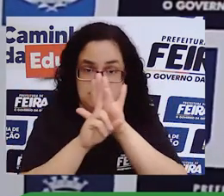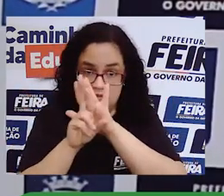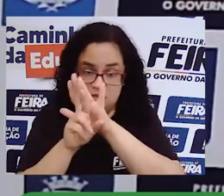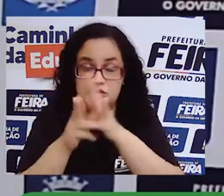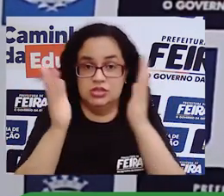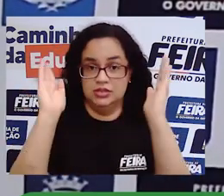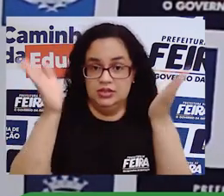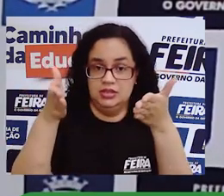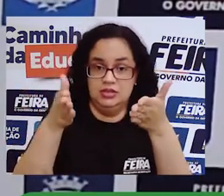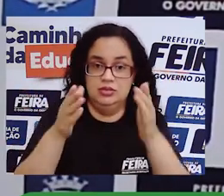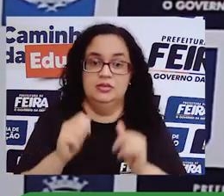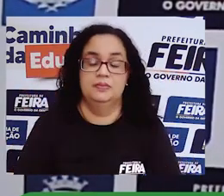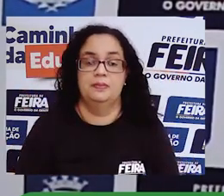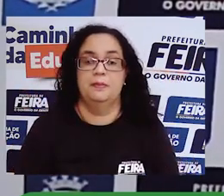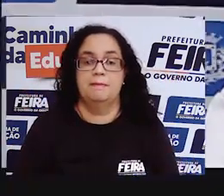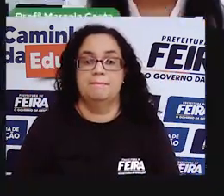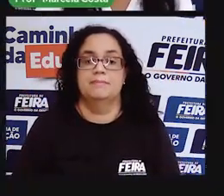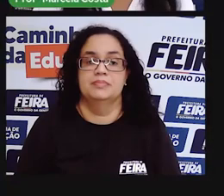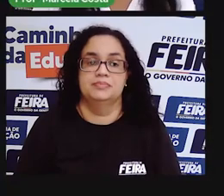nossa aula.